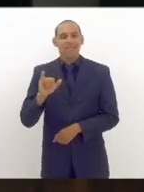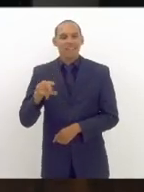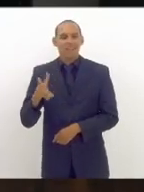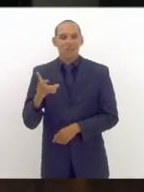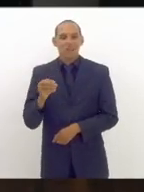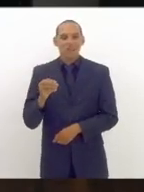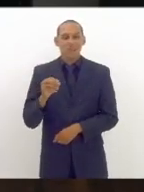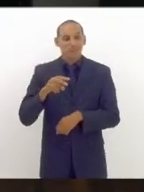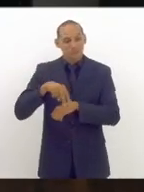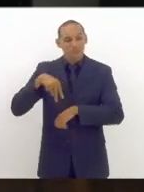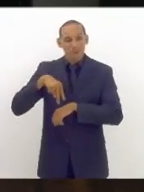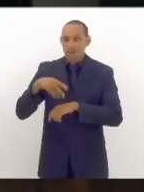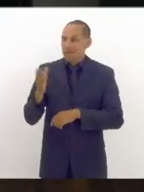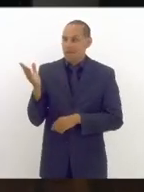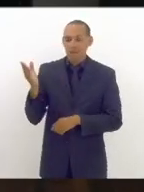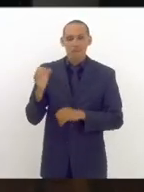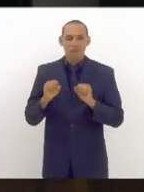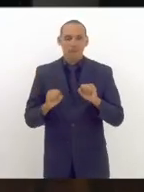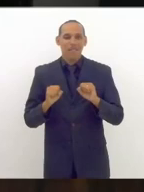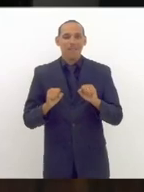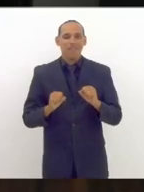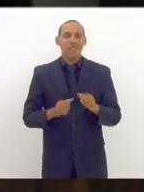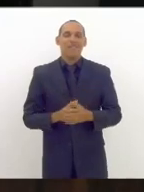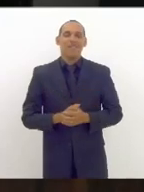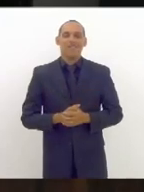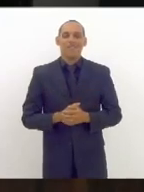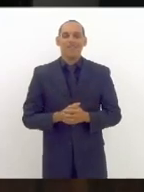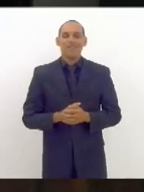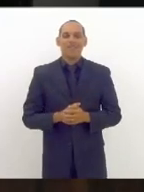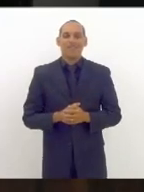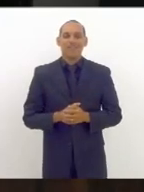Faz aqui da tribuna, aqui, à nossa esquerda.